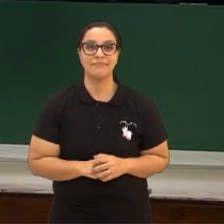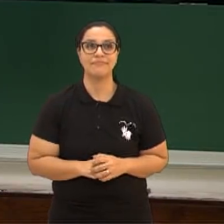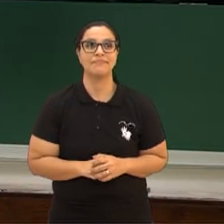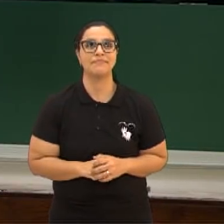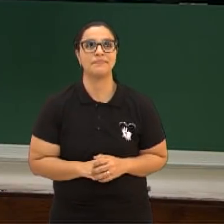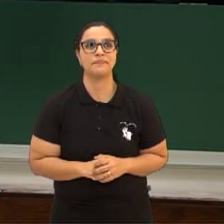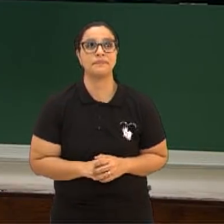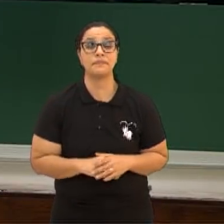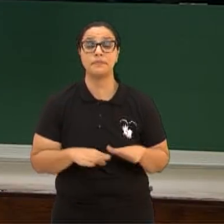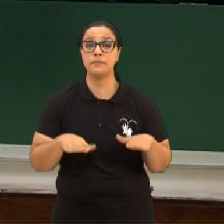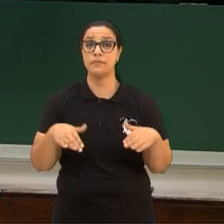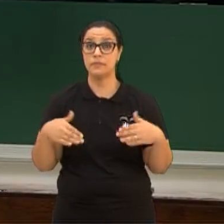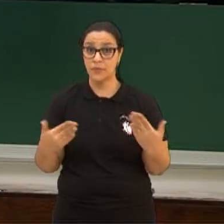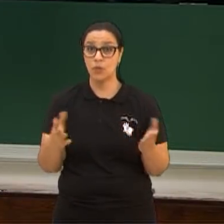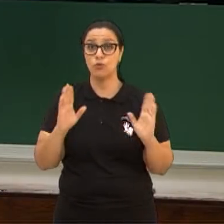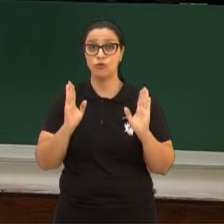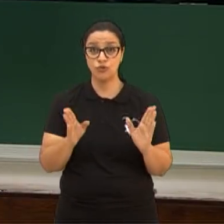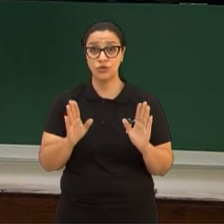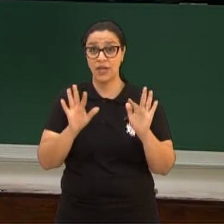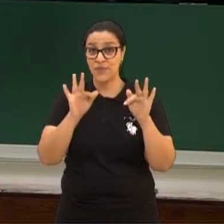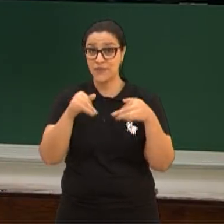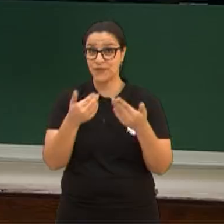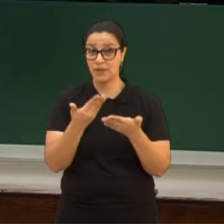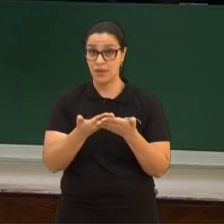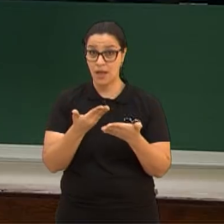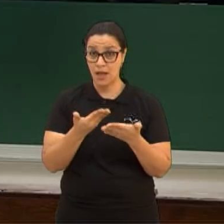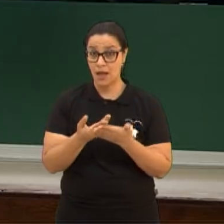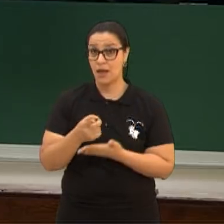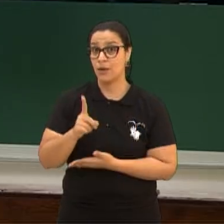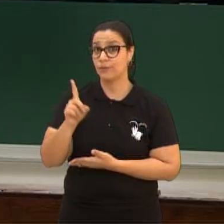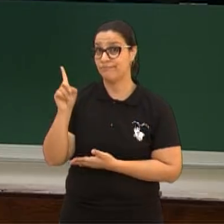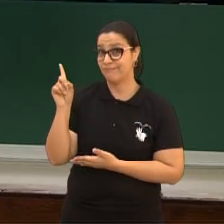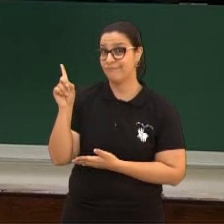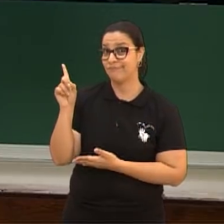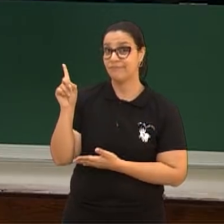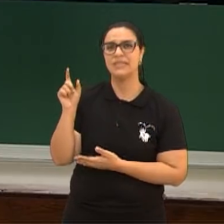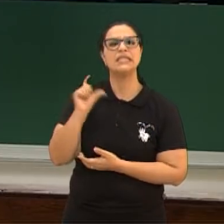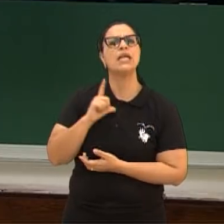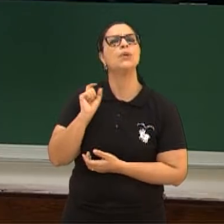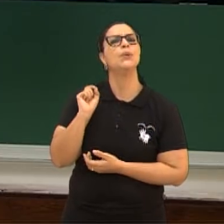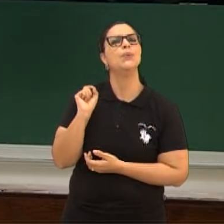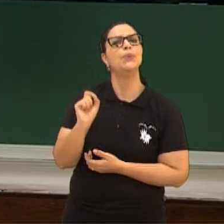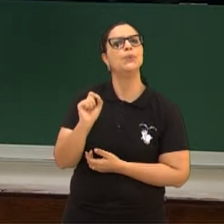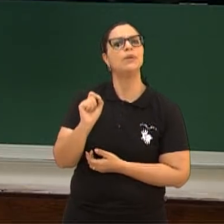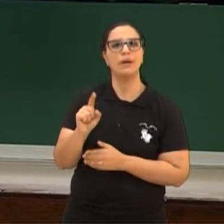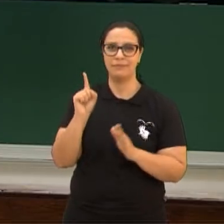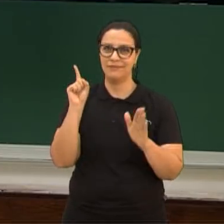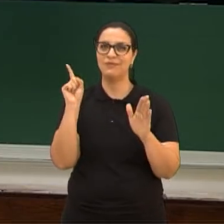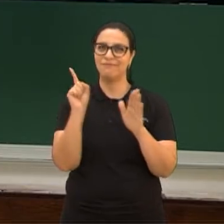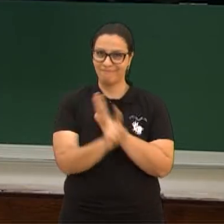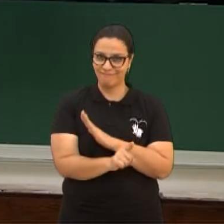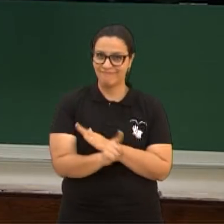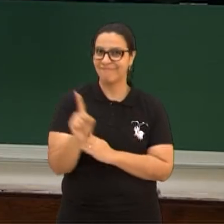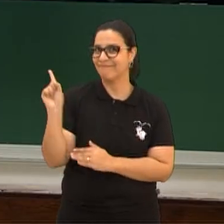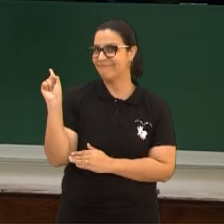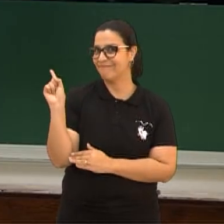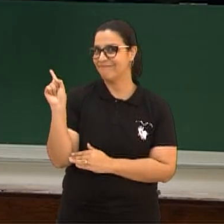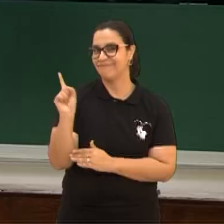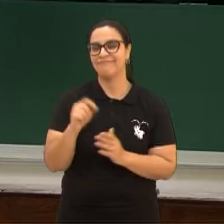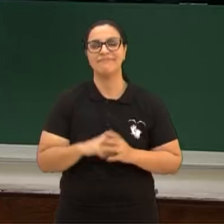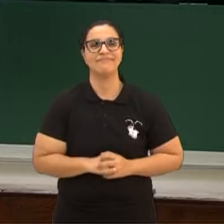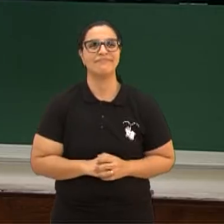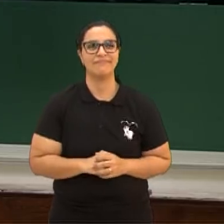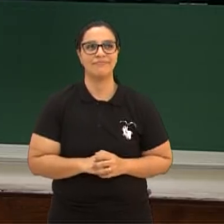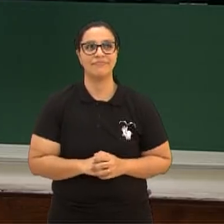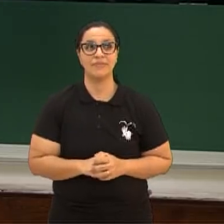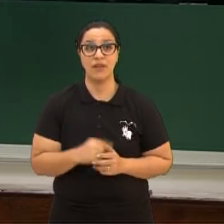ok? Bom, já estamos chegando ao final da nossa aula. Nós temos então agora o nosso